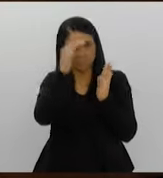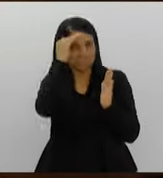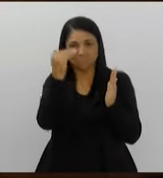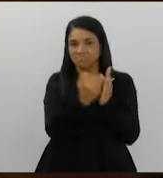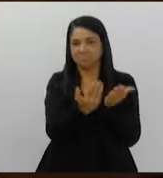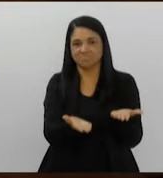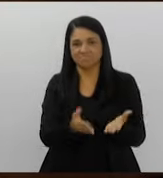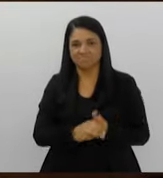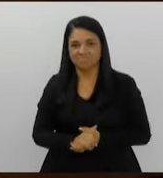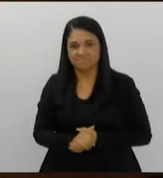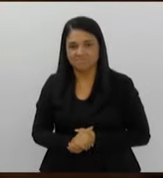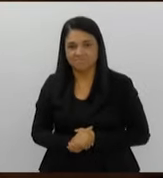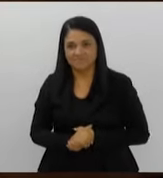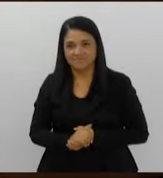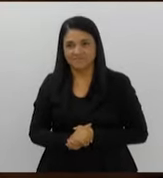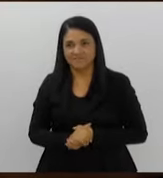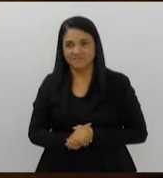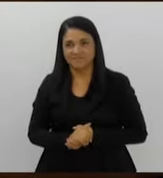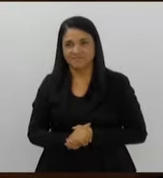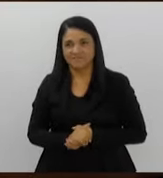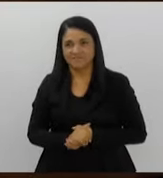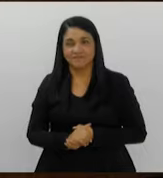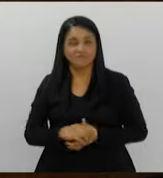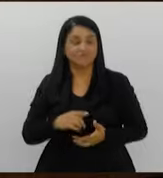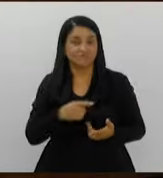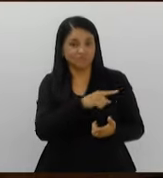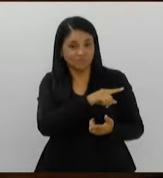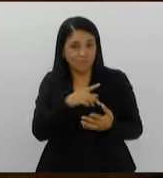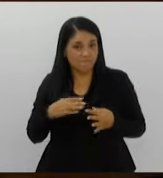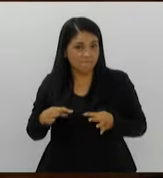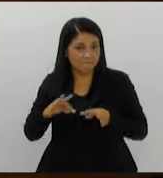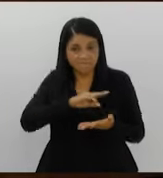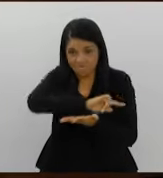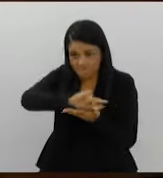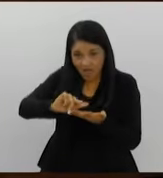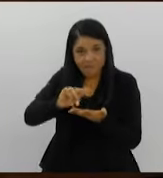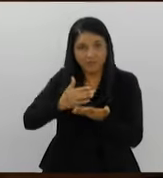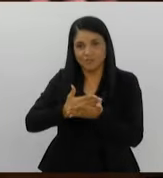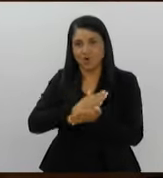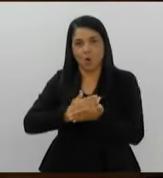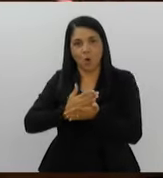aí, muitos se incomodam com o nosso posicionamento porque